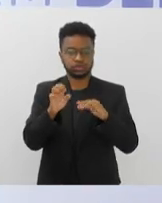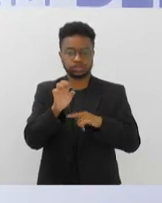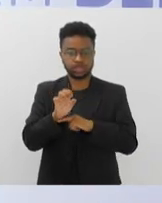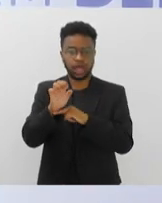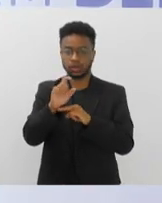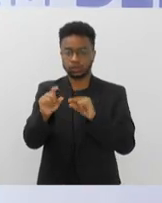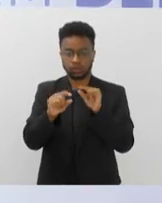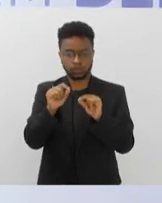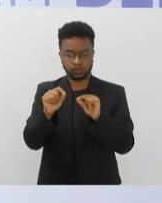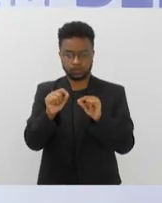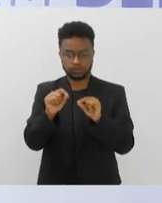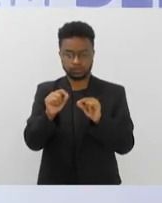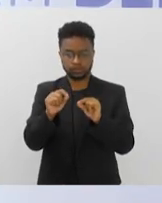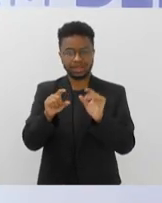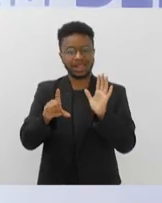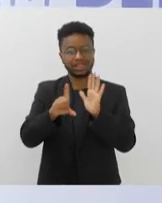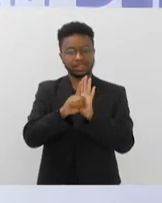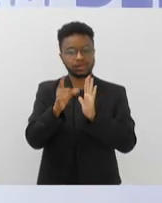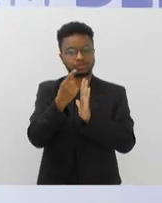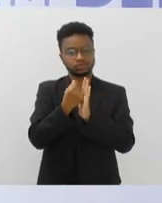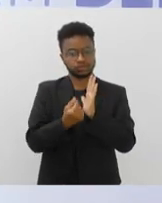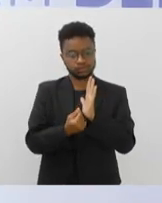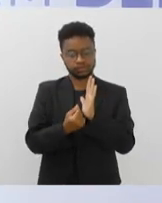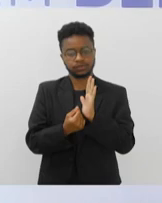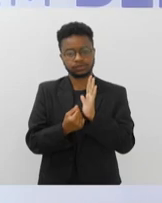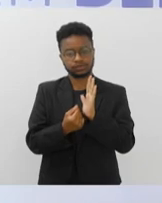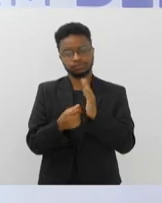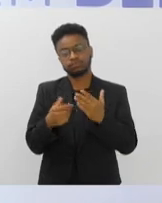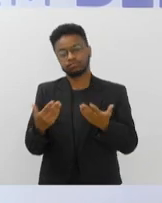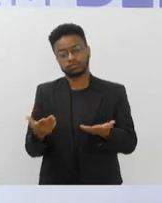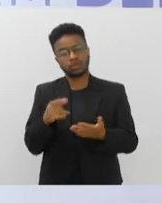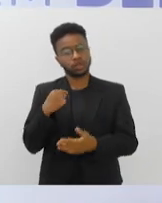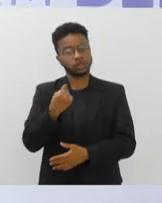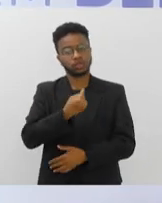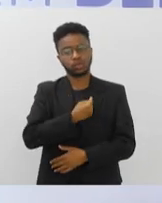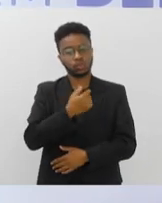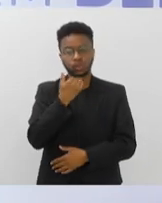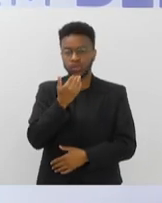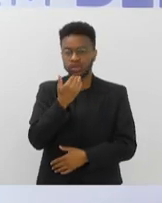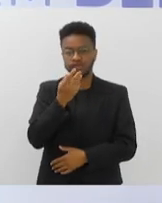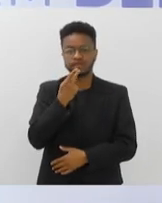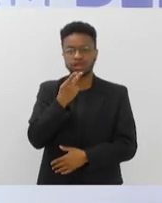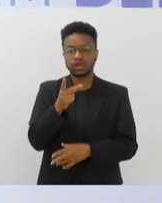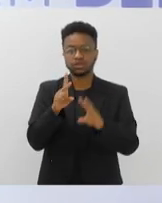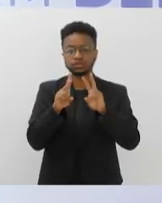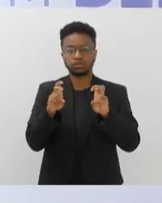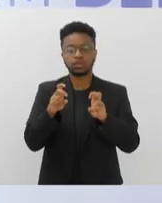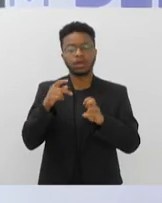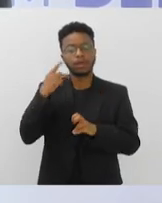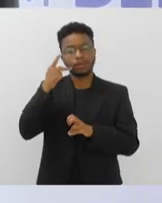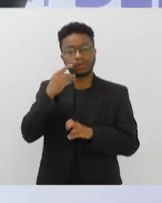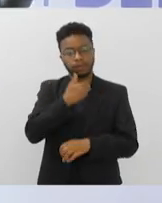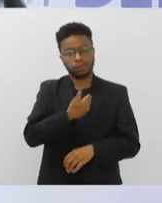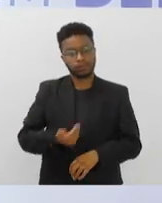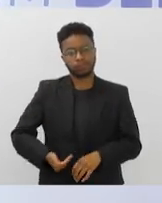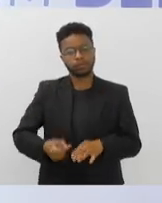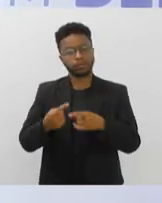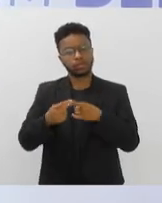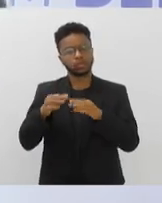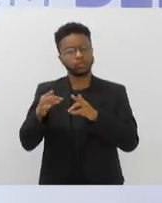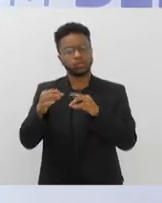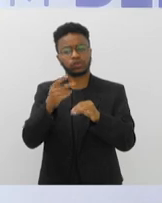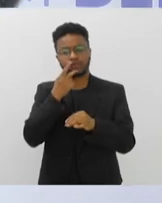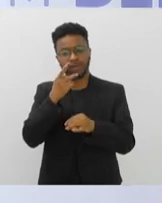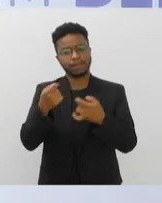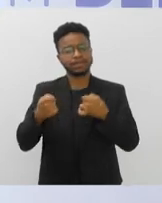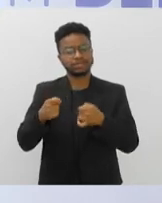é são as leis orçamentárias nós não adiantamos falar em políticas públicas todo mundo fala né política pública